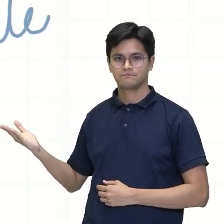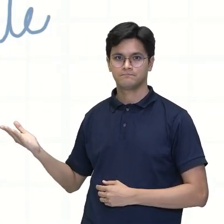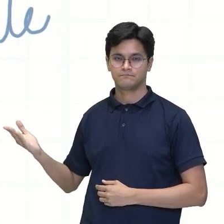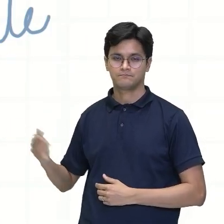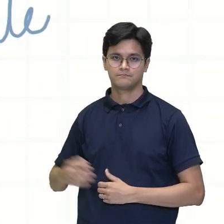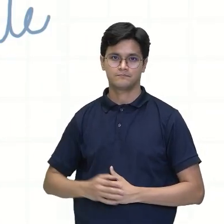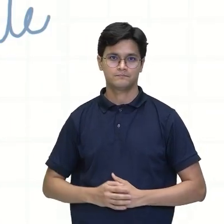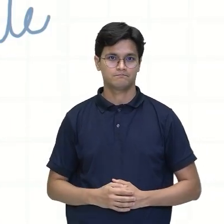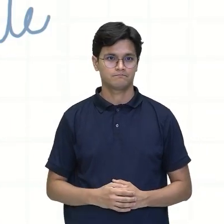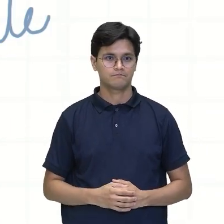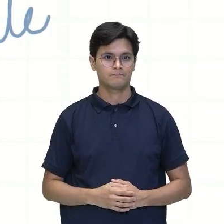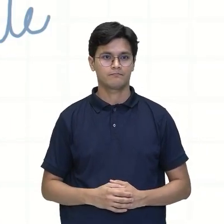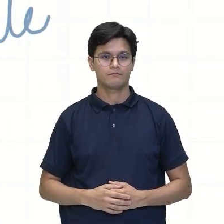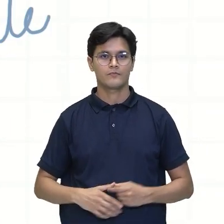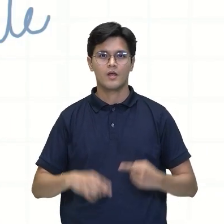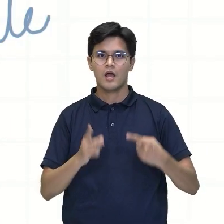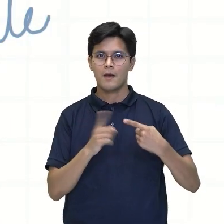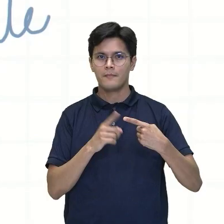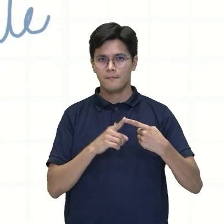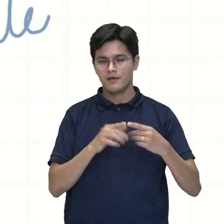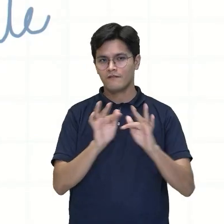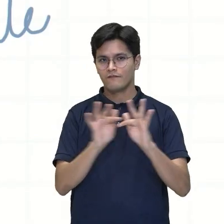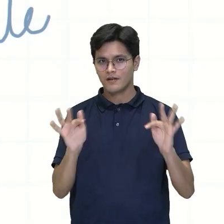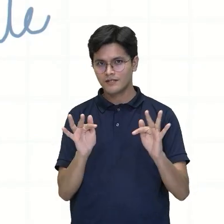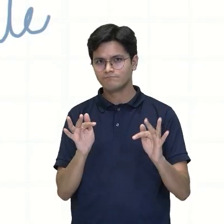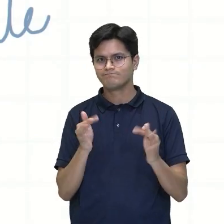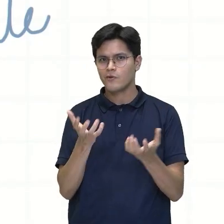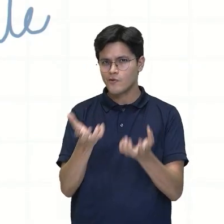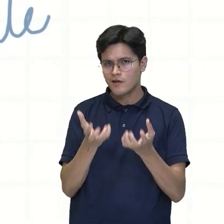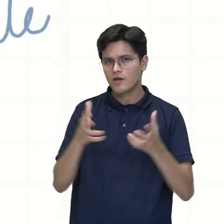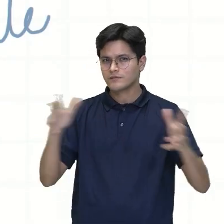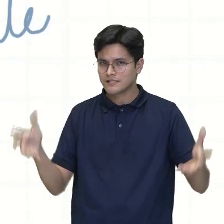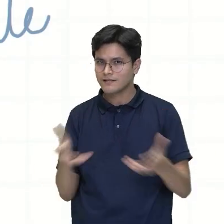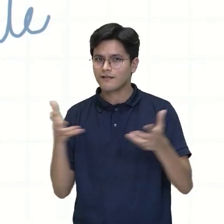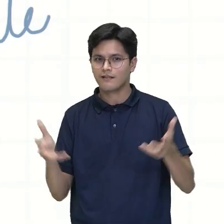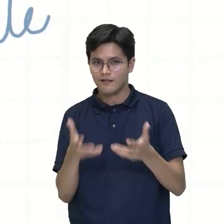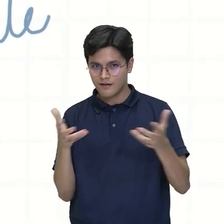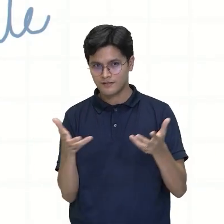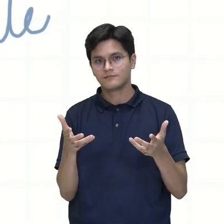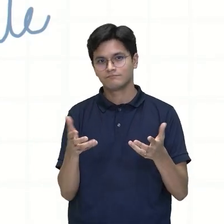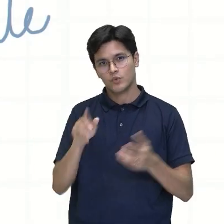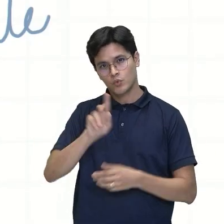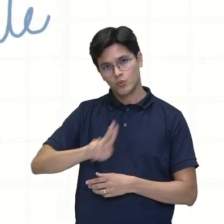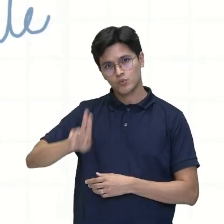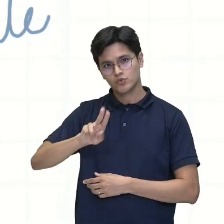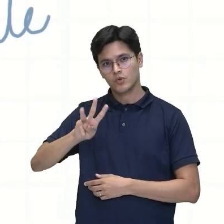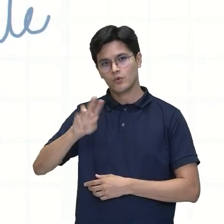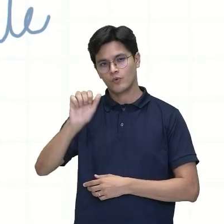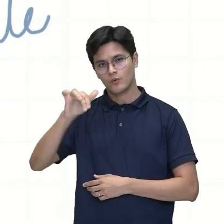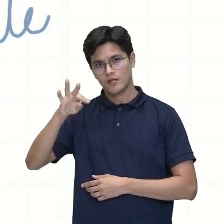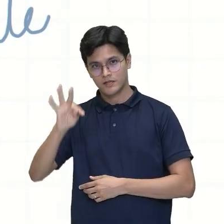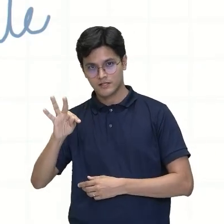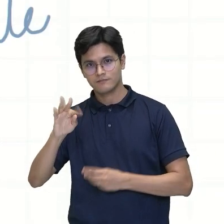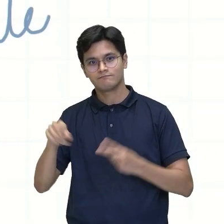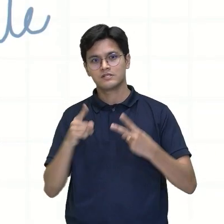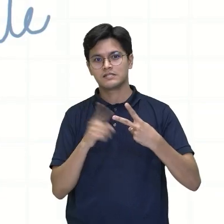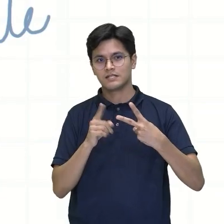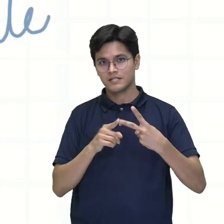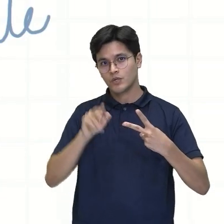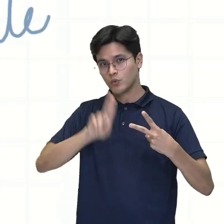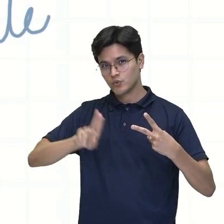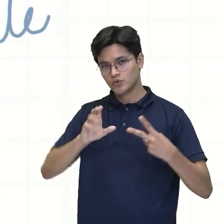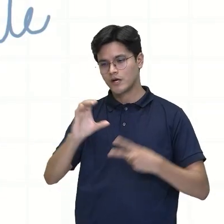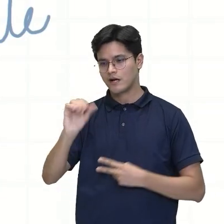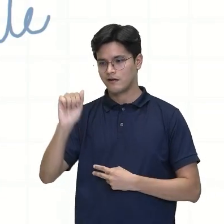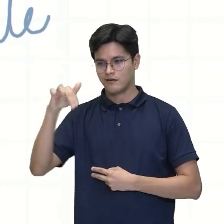A primeira aqui, eu quero salada, é rude. Agora, can I have some salad, please? É uma forma